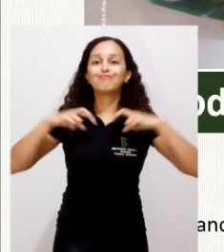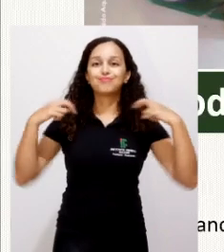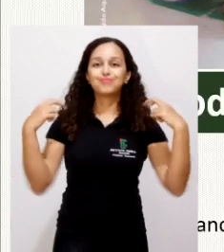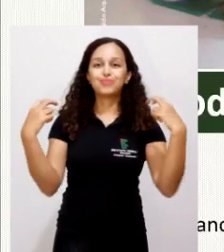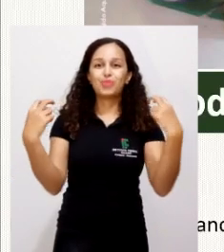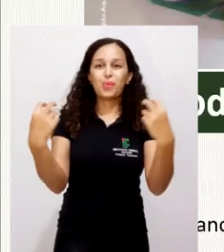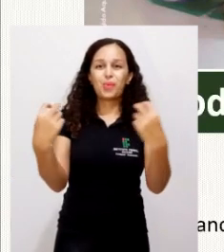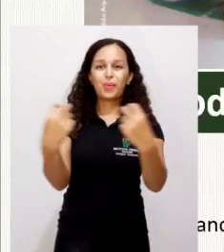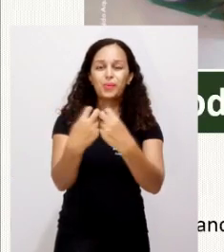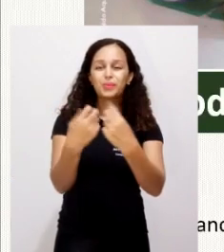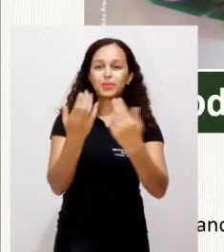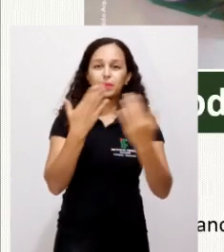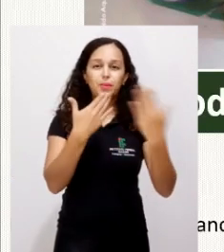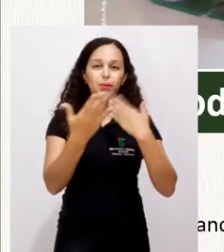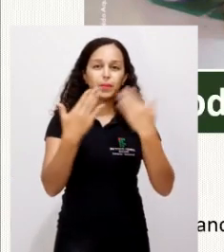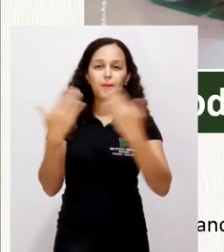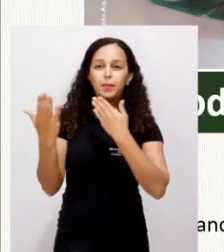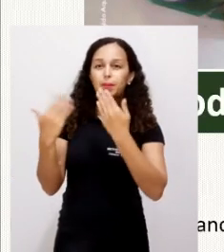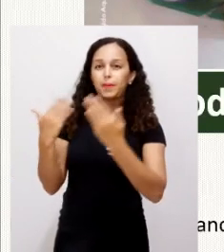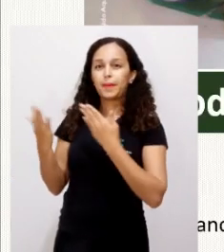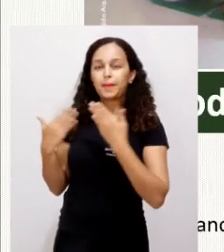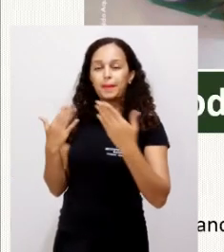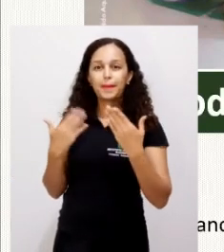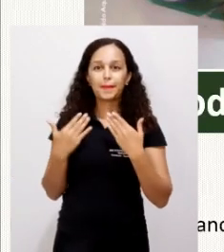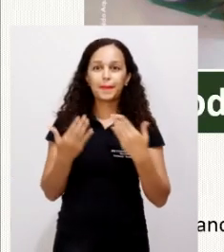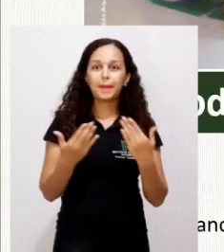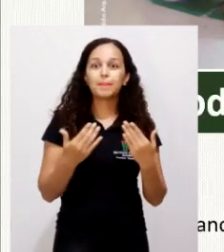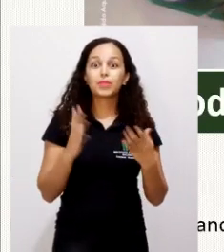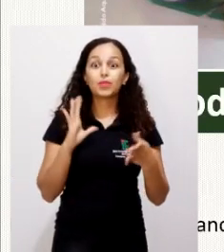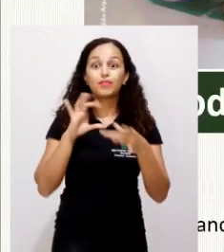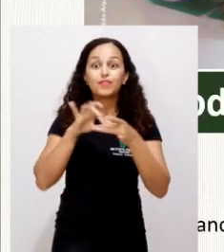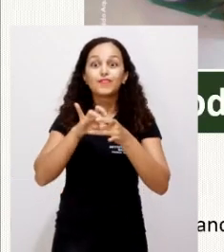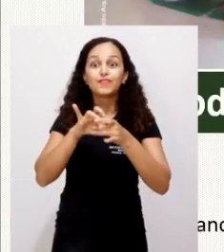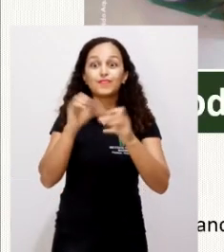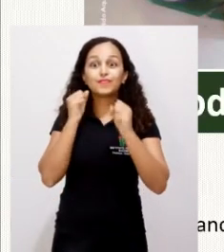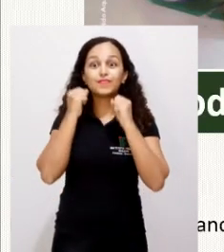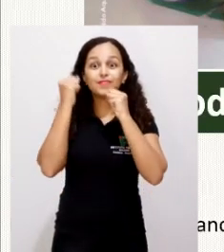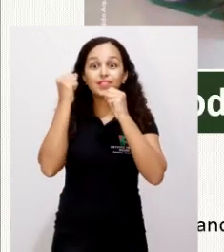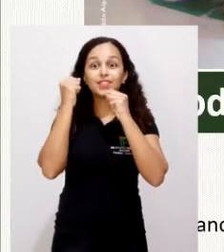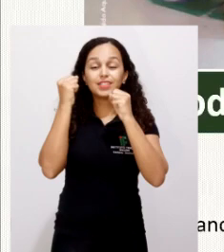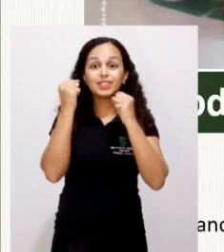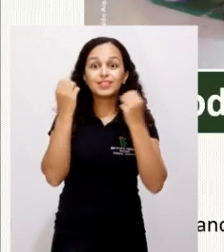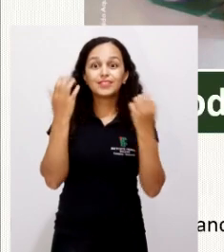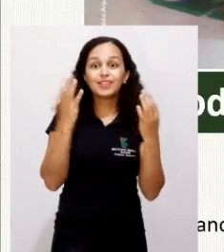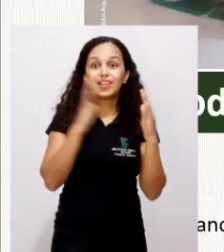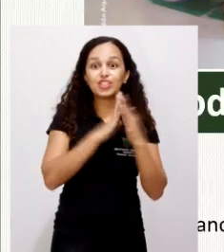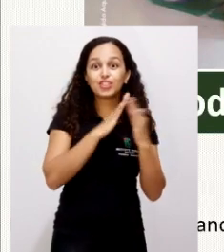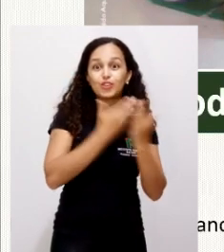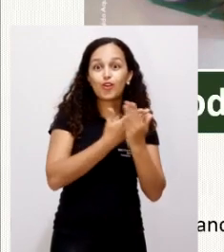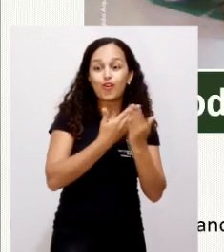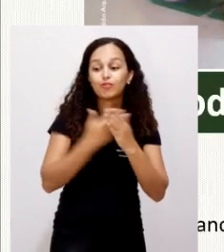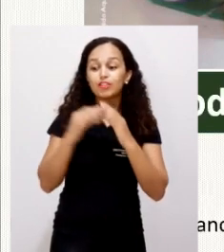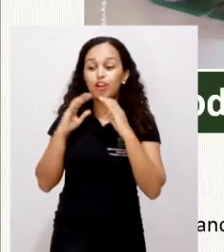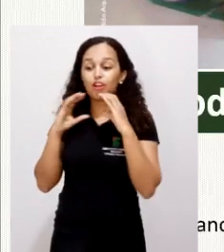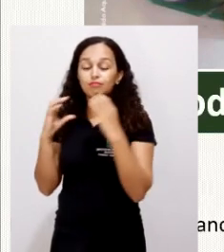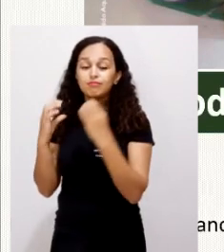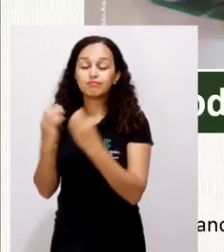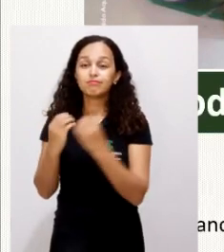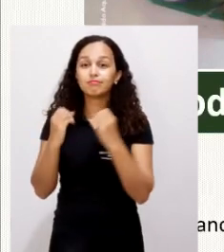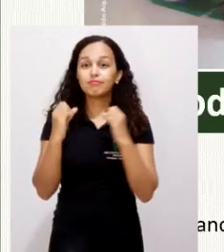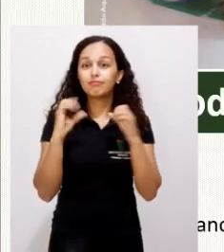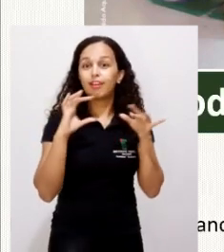para fortalecer esse vínculo das instituições de ensino com a comunidade, essa troca de saberes